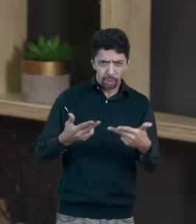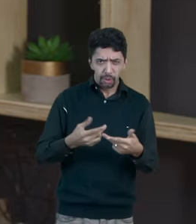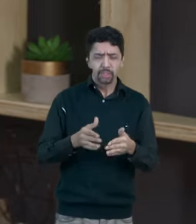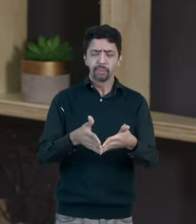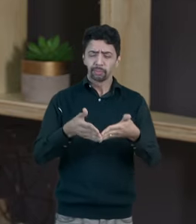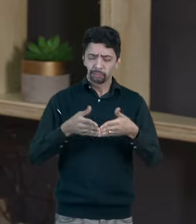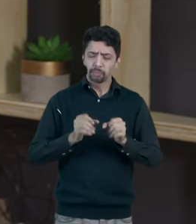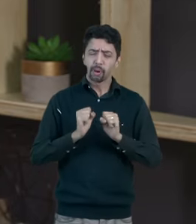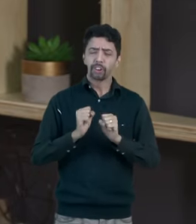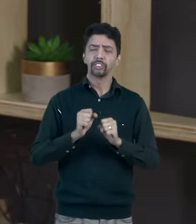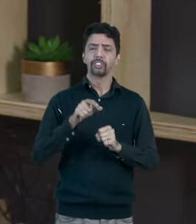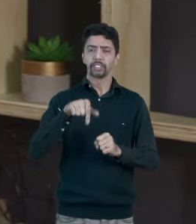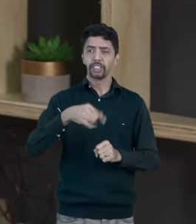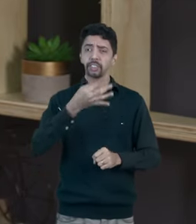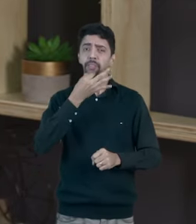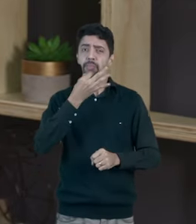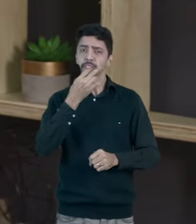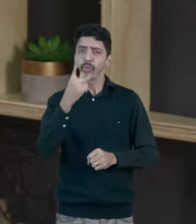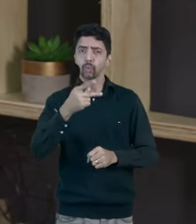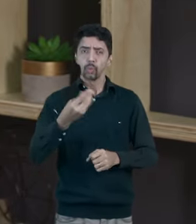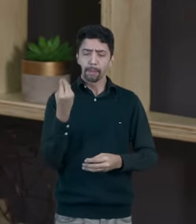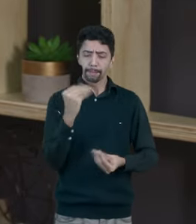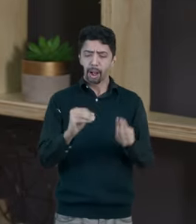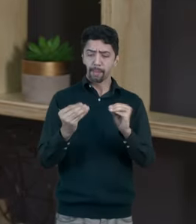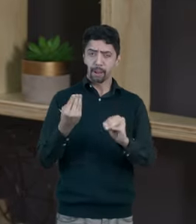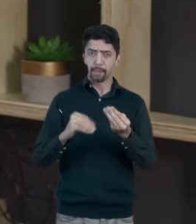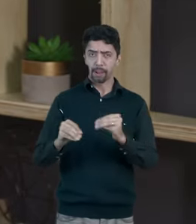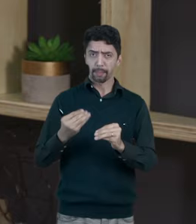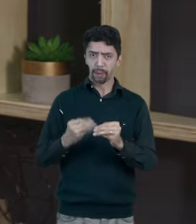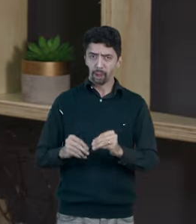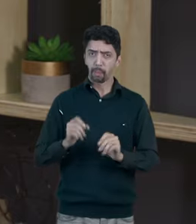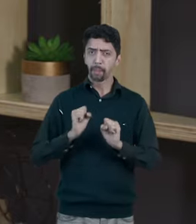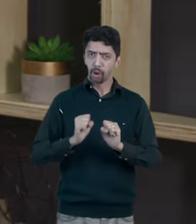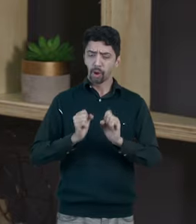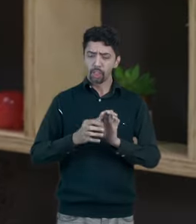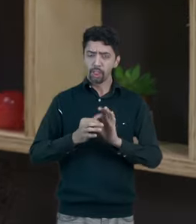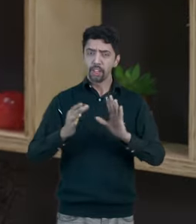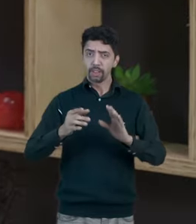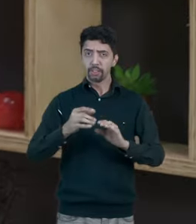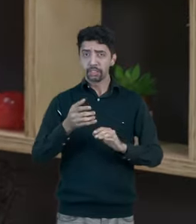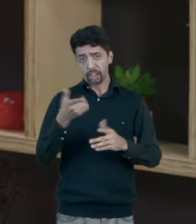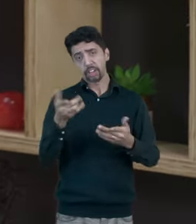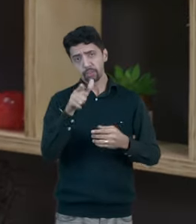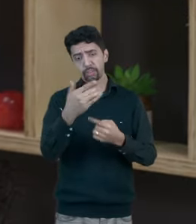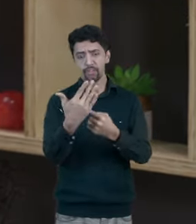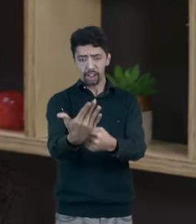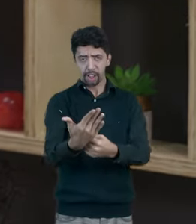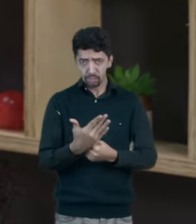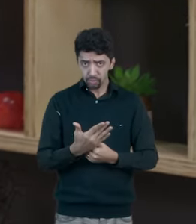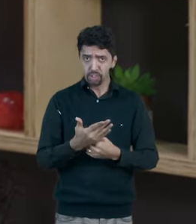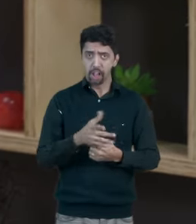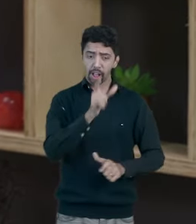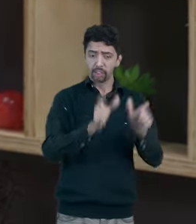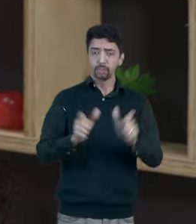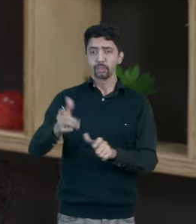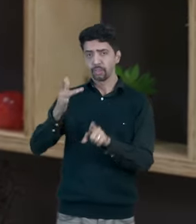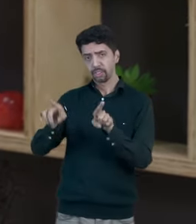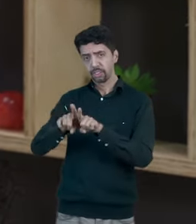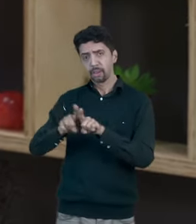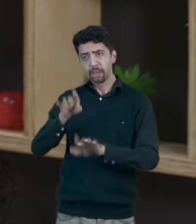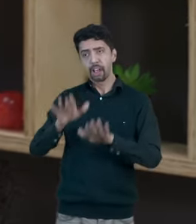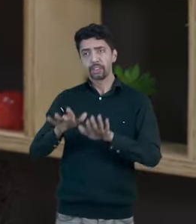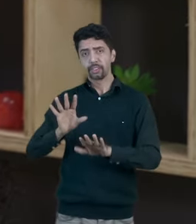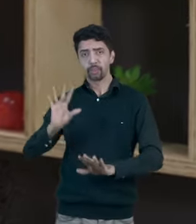sua contribuição nesse vídeo que colocasse a sua mensagem relatasse vai ajudar as pessoas que nunca